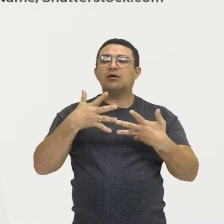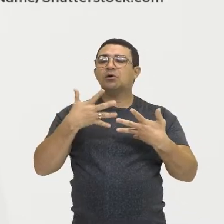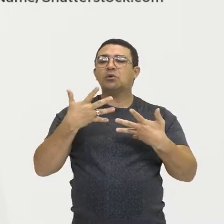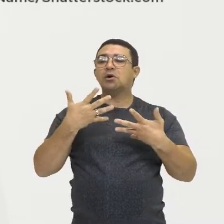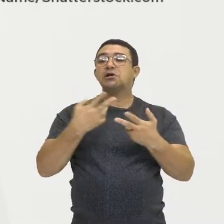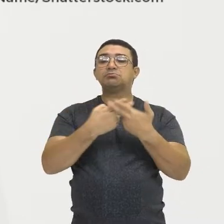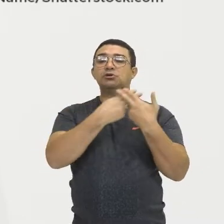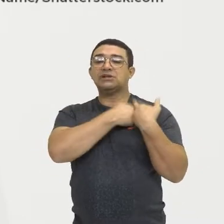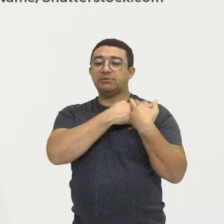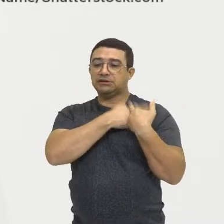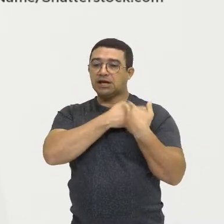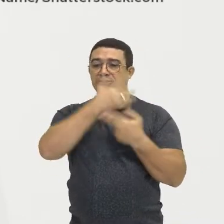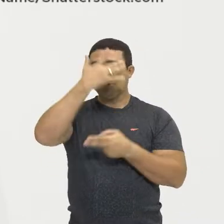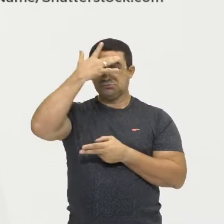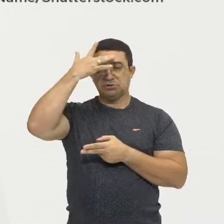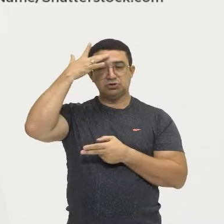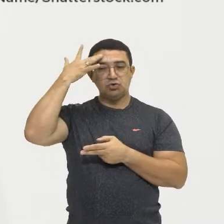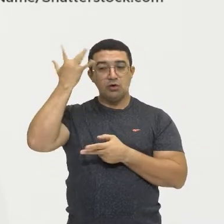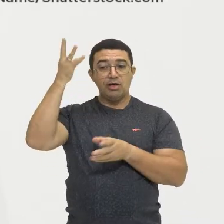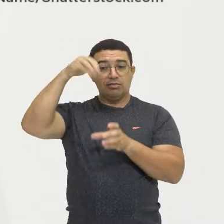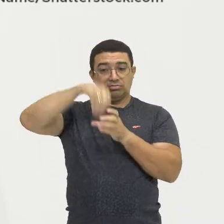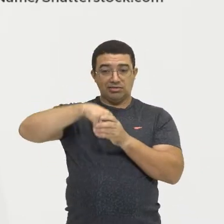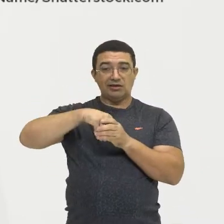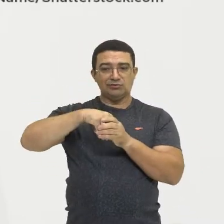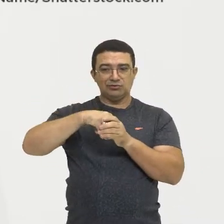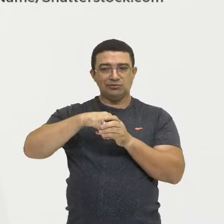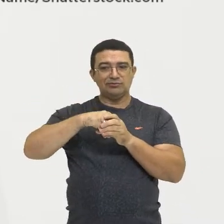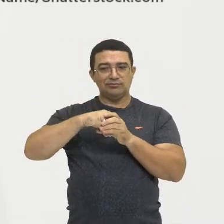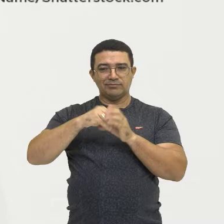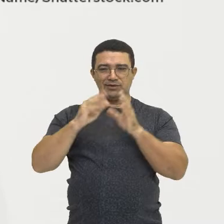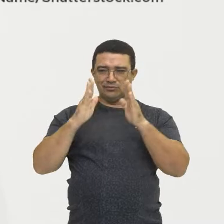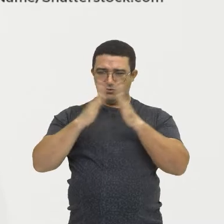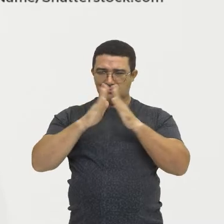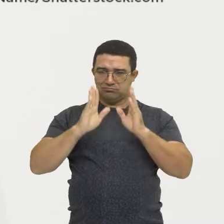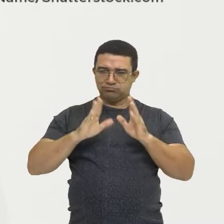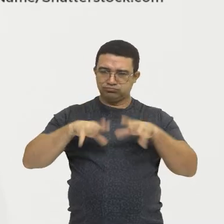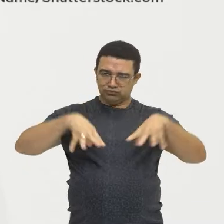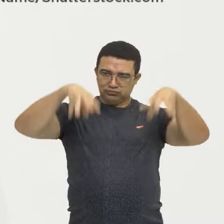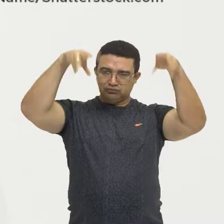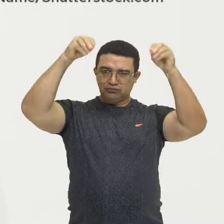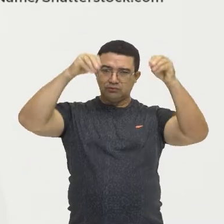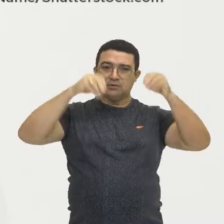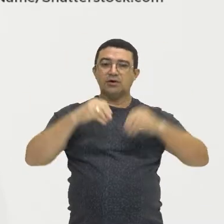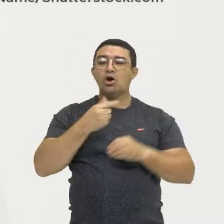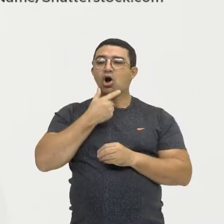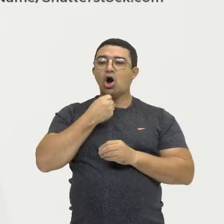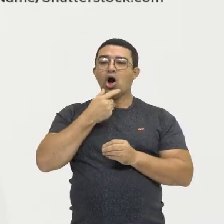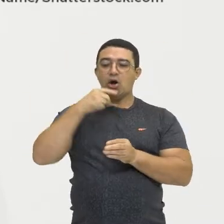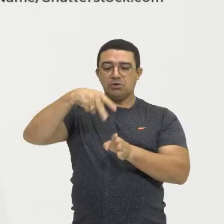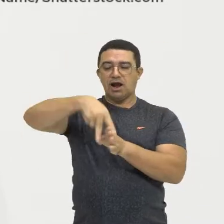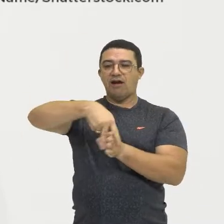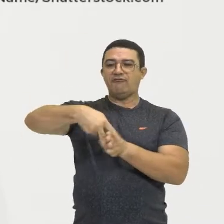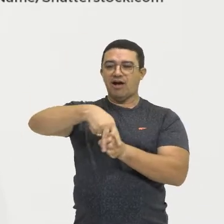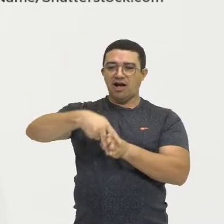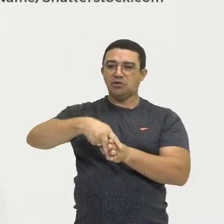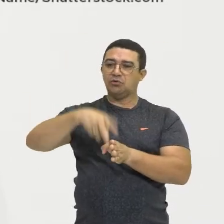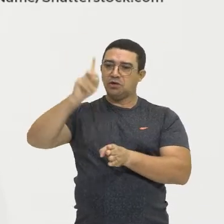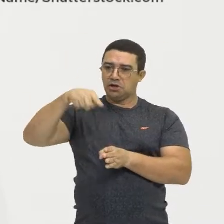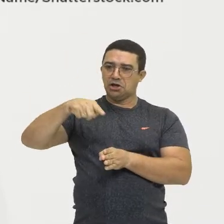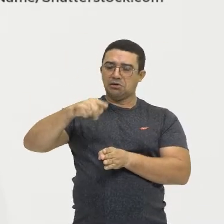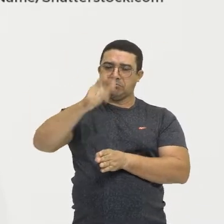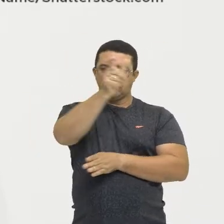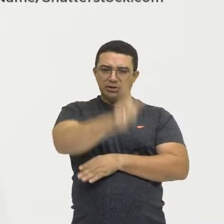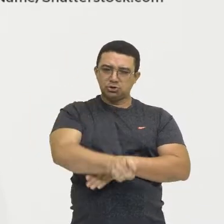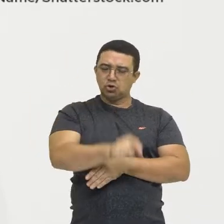trovador, que vai ser aquele que vai executar a canção, né? A cantiga, né? Ele vai ter esse papel. Geralmente era um